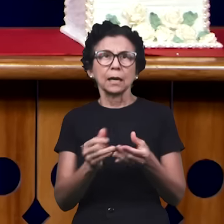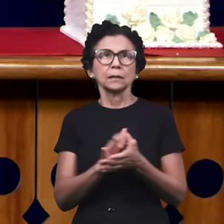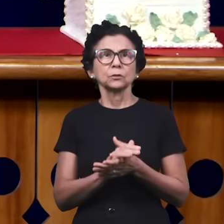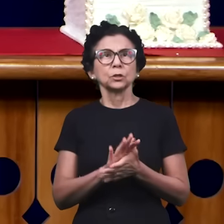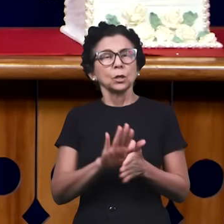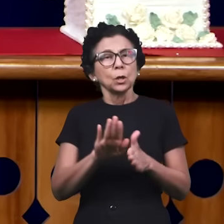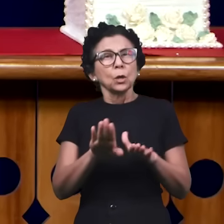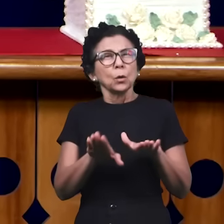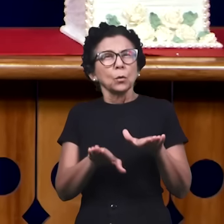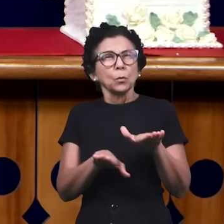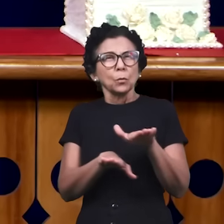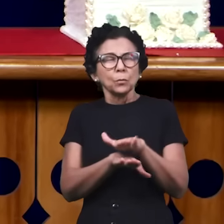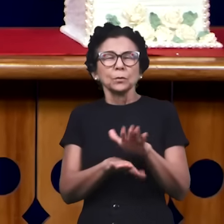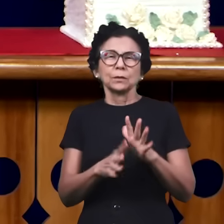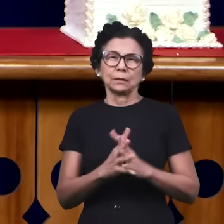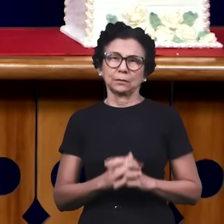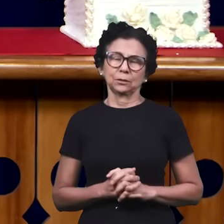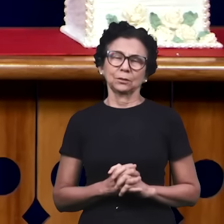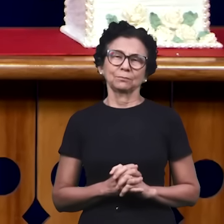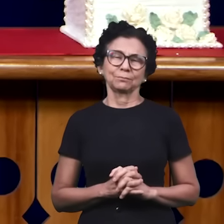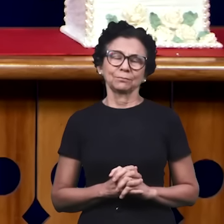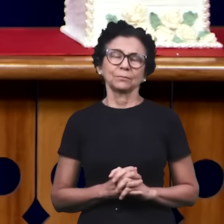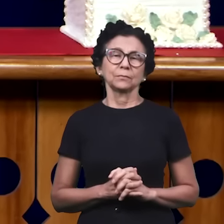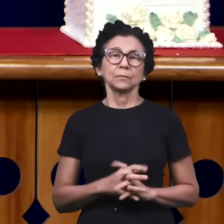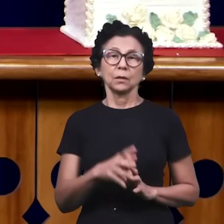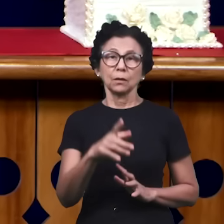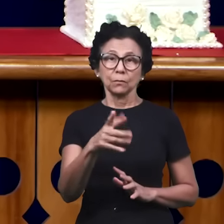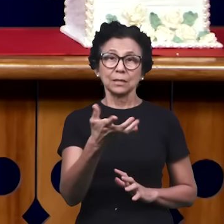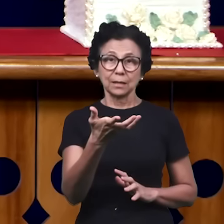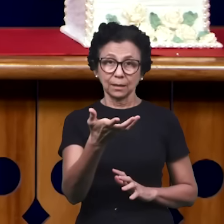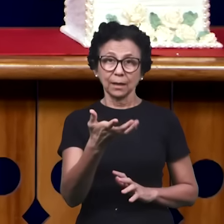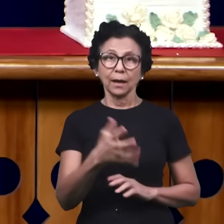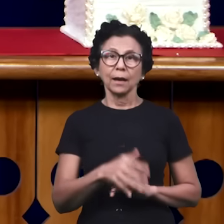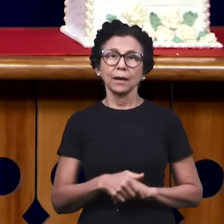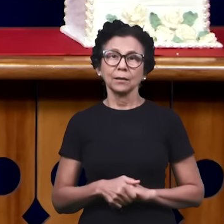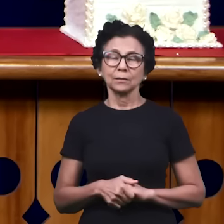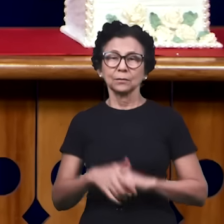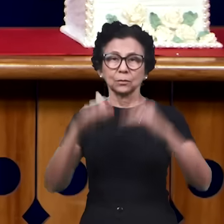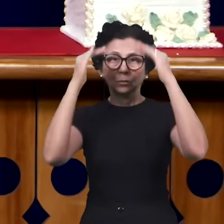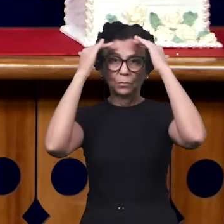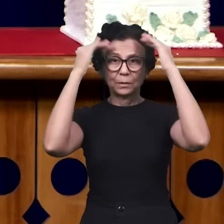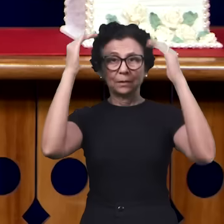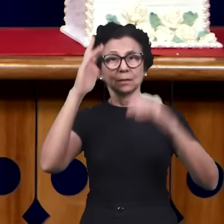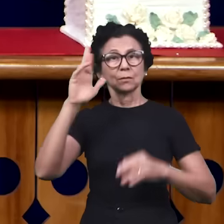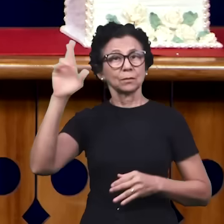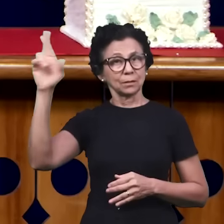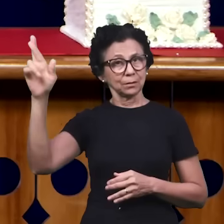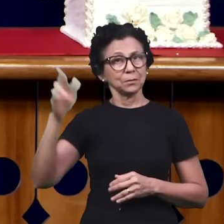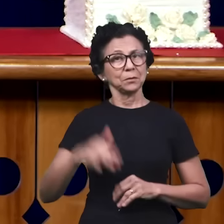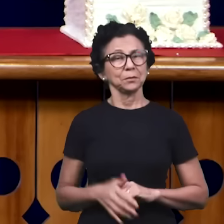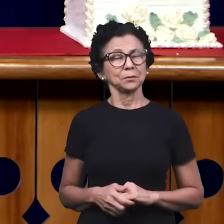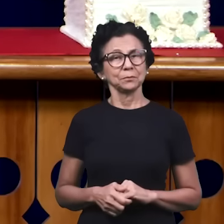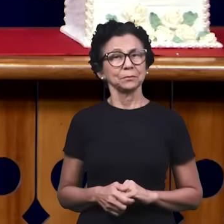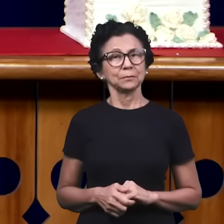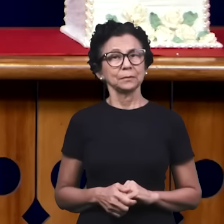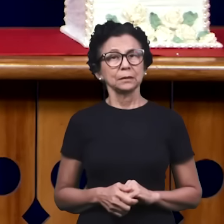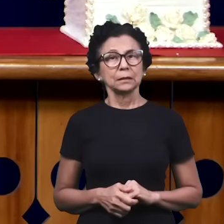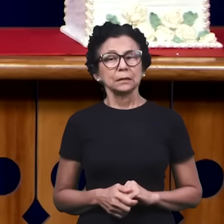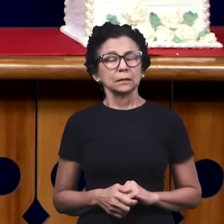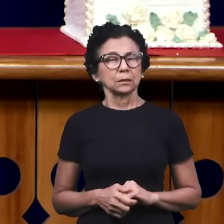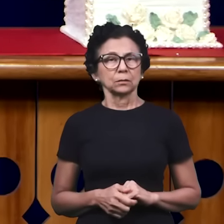palavra vai descrever isso em vários momentos. Você está disponível para fazer a vontade do Senhor. Ou seja, nós não podemos